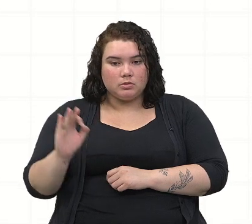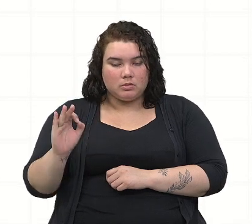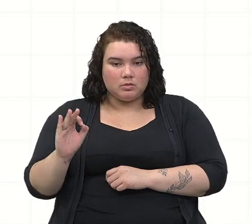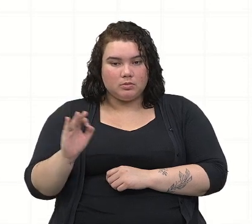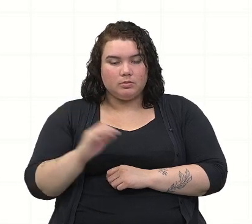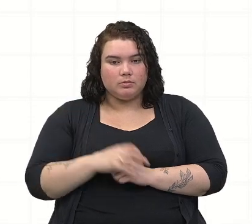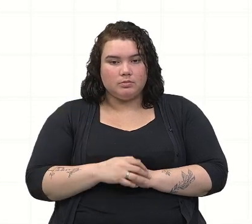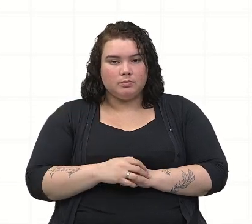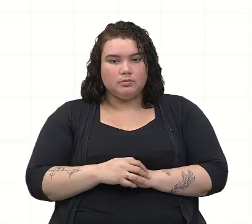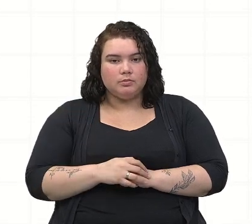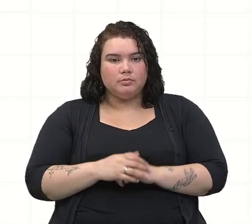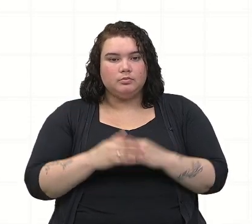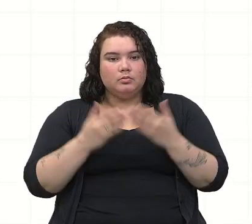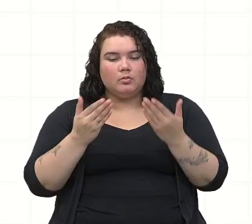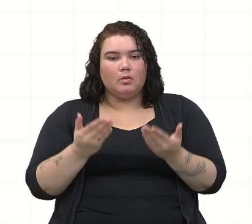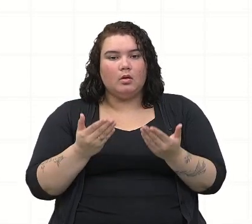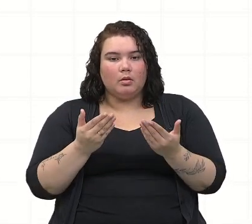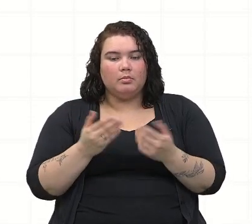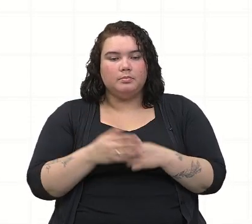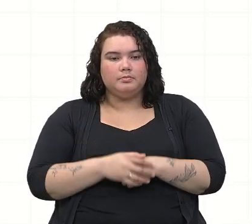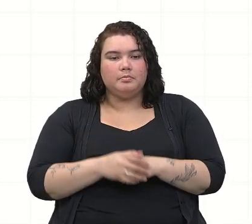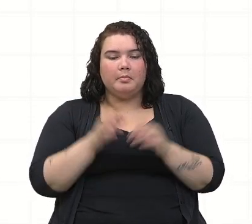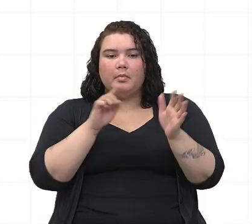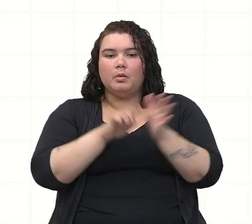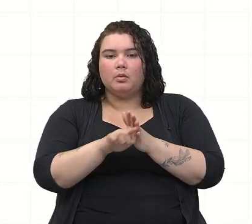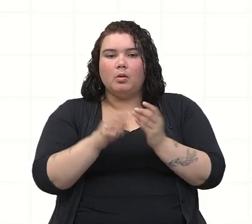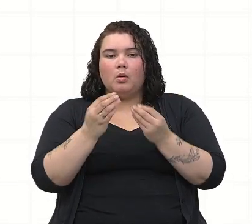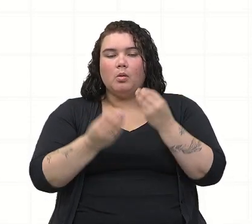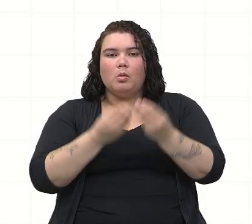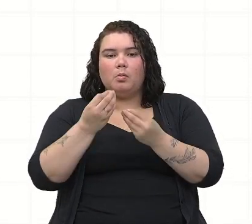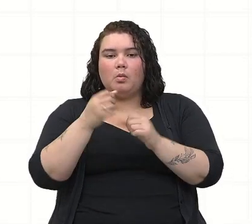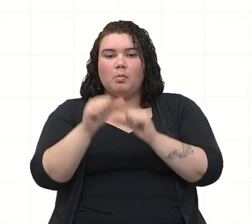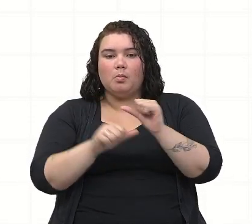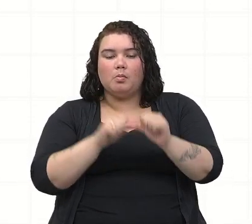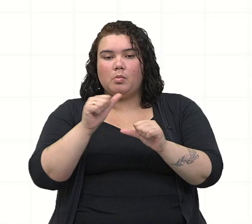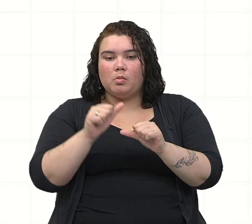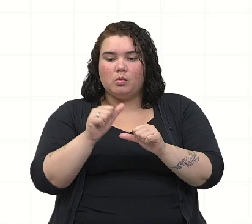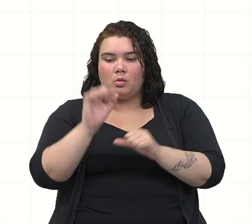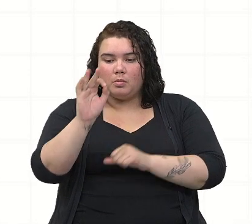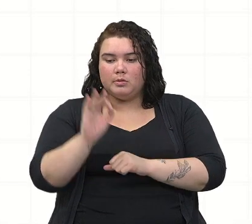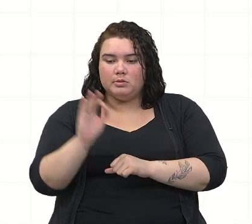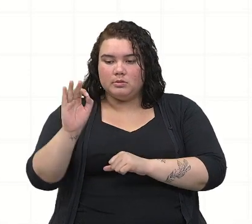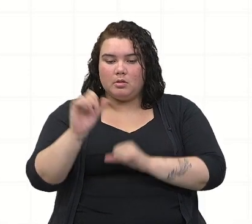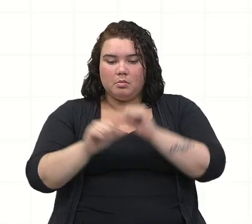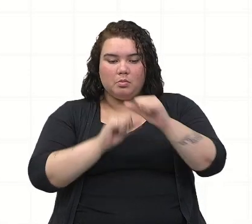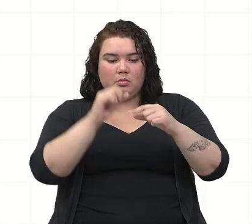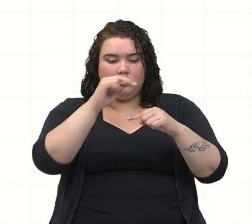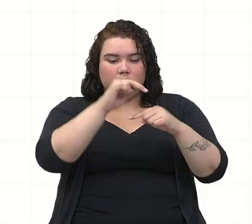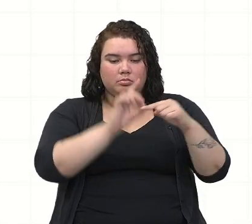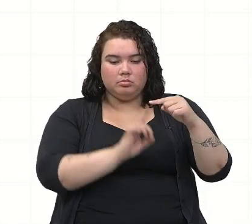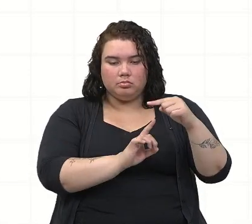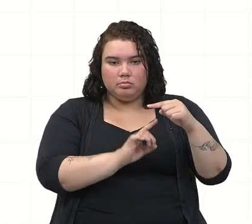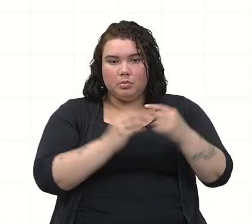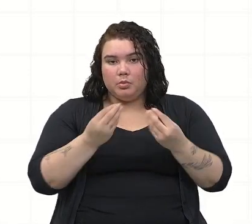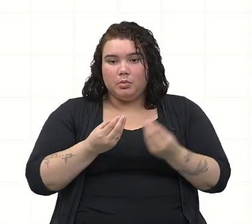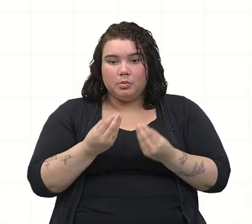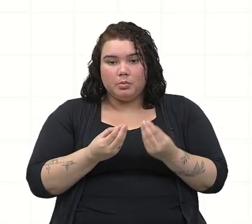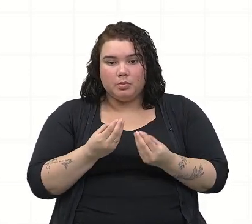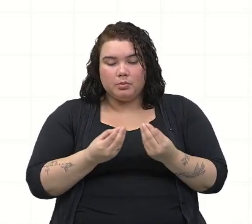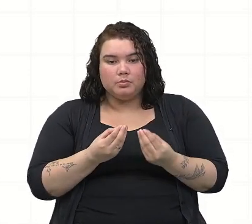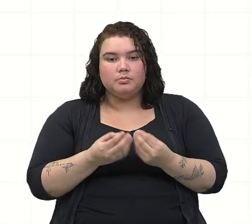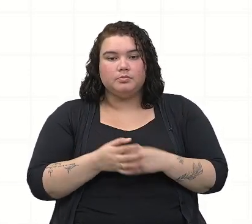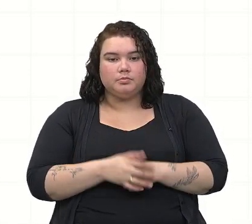Que diz bem o seguinte, como uma pergunta aqui, ó, como transformar porcentagem em fração? Tá?